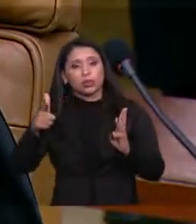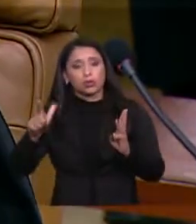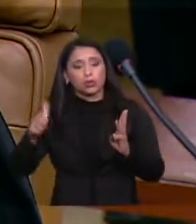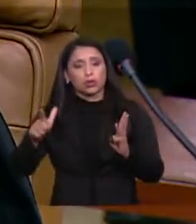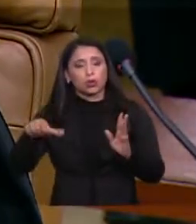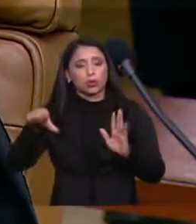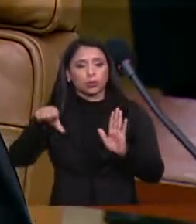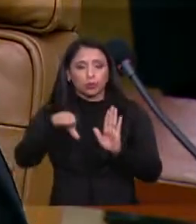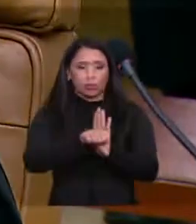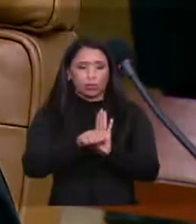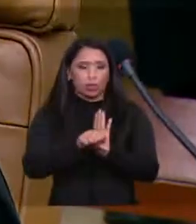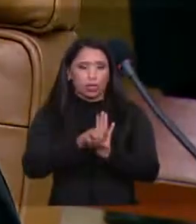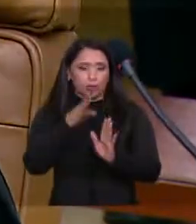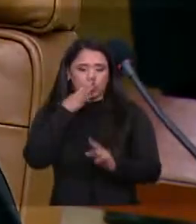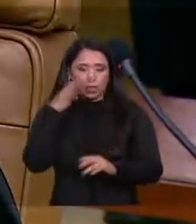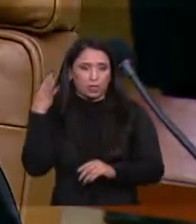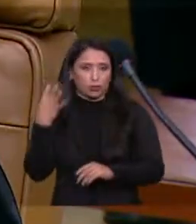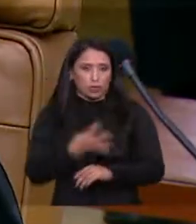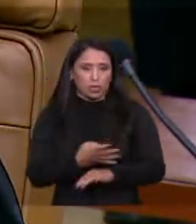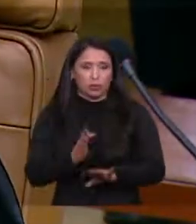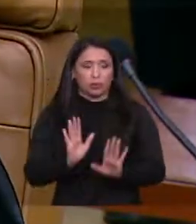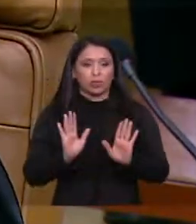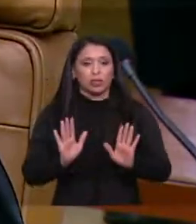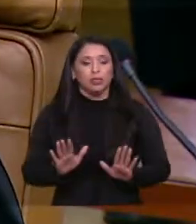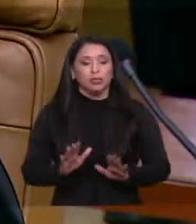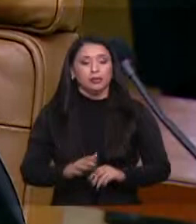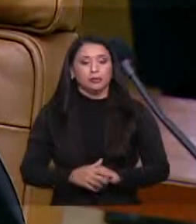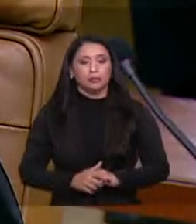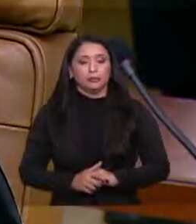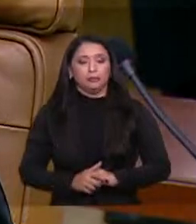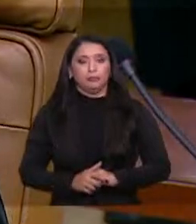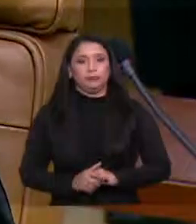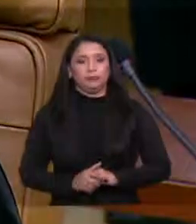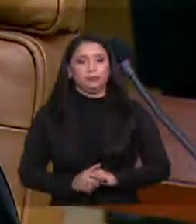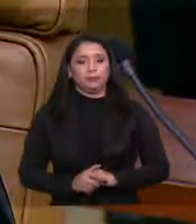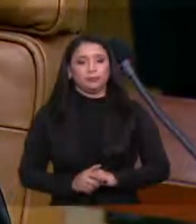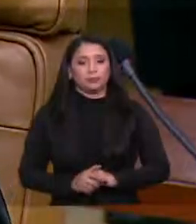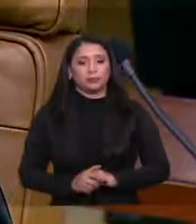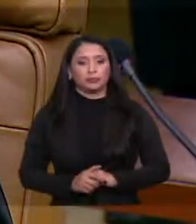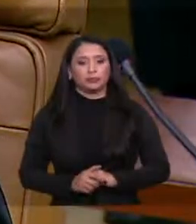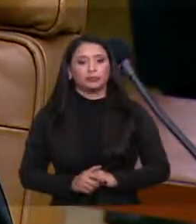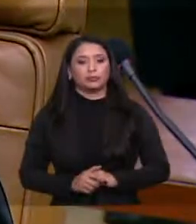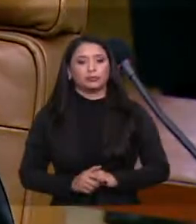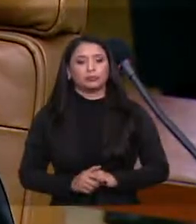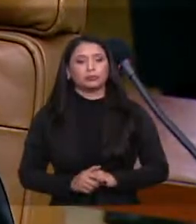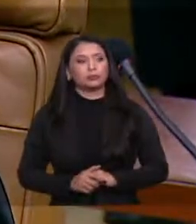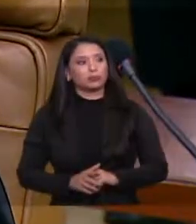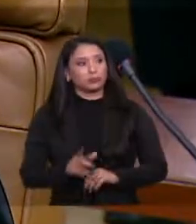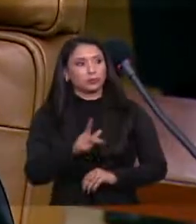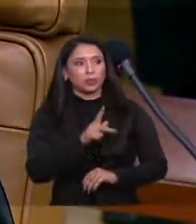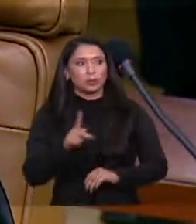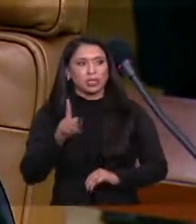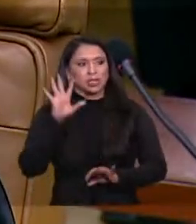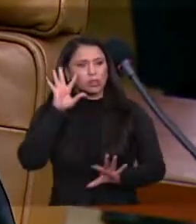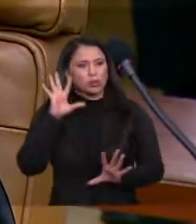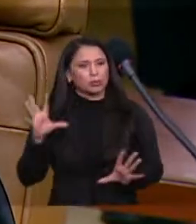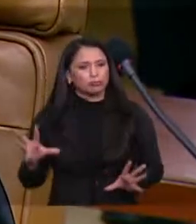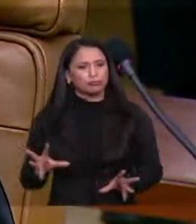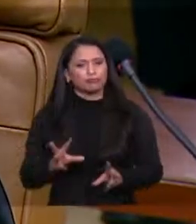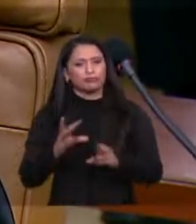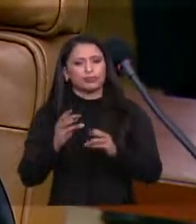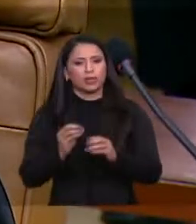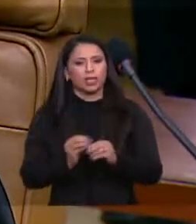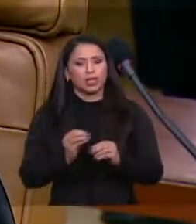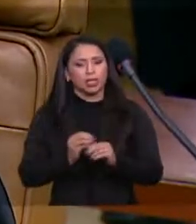imputações e no que diz respeito a senhora Presidente apenas para sumaria e